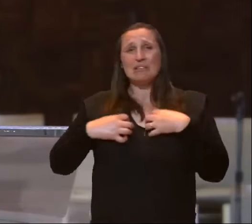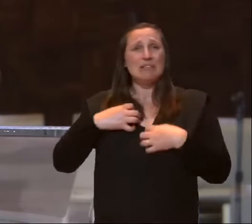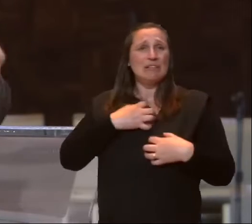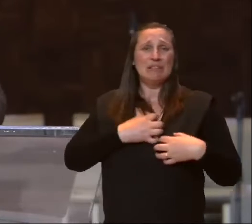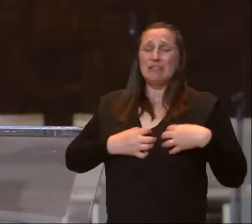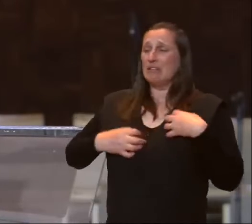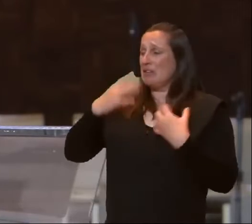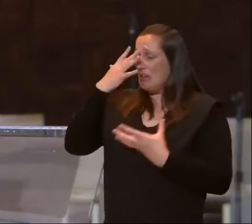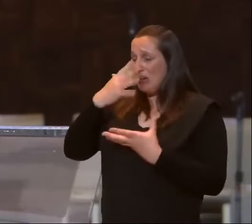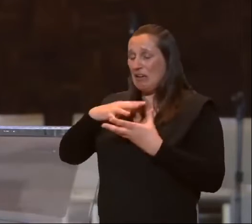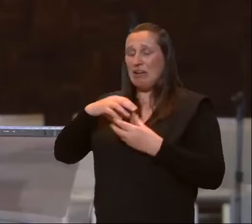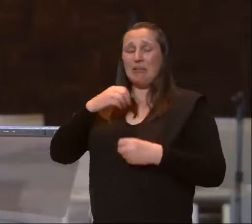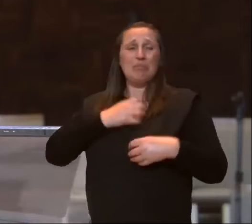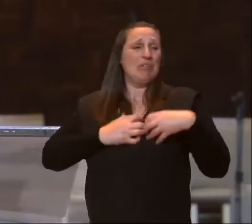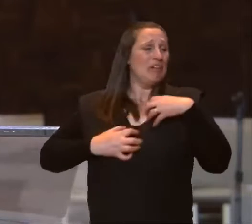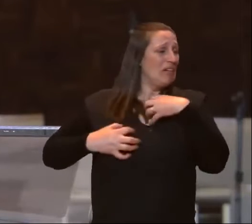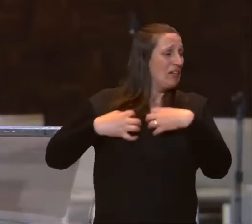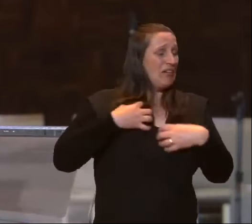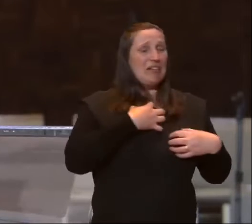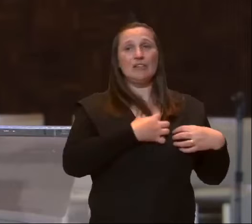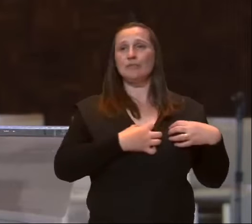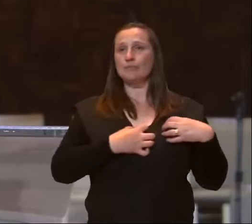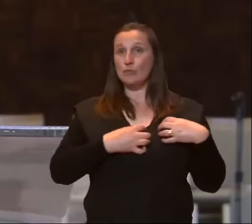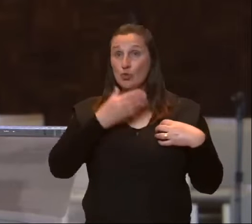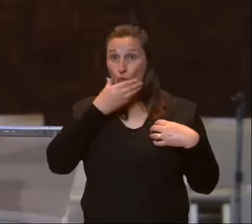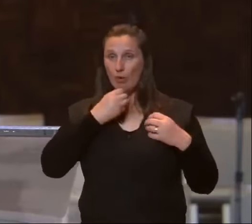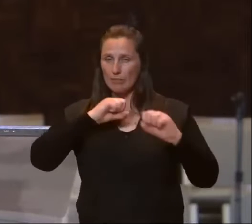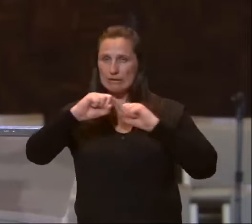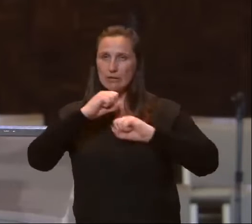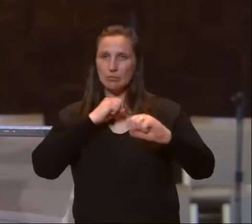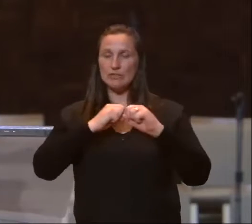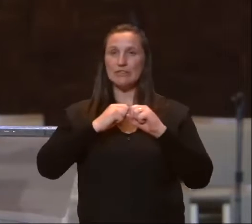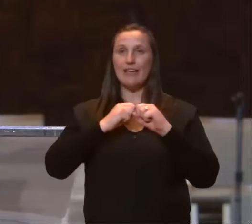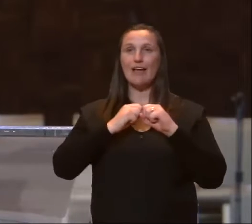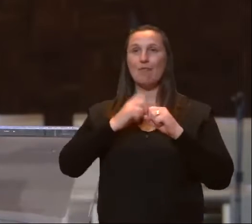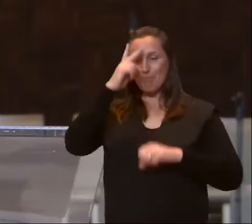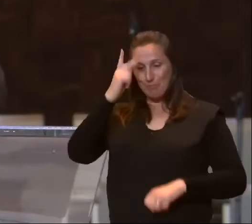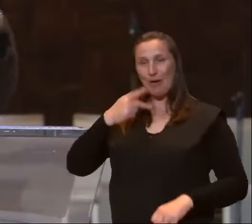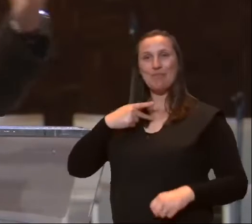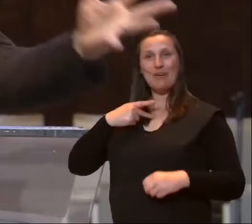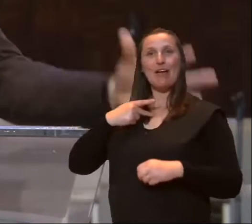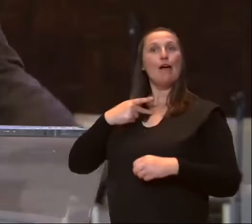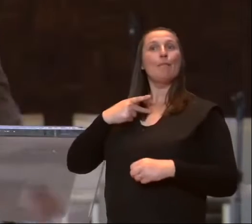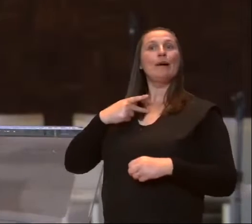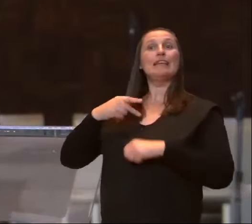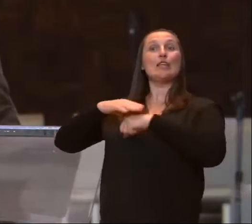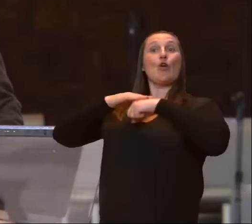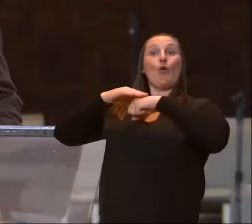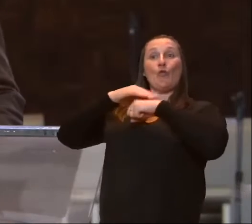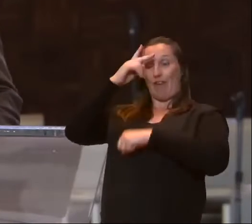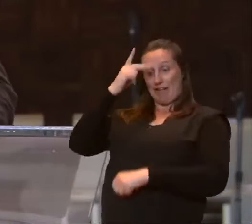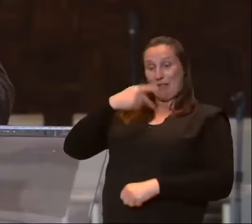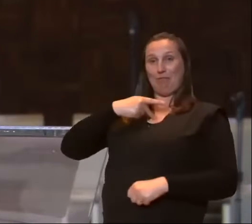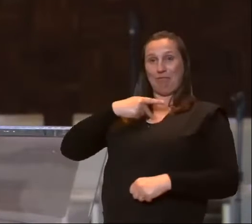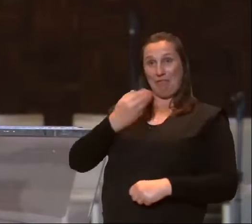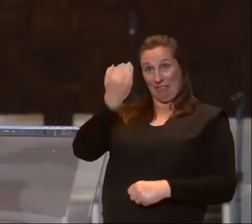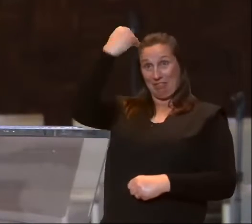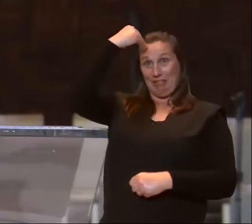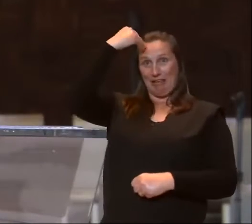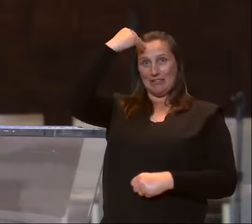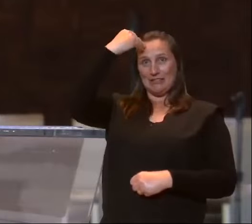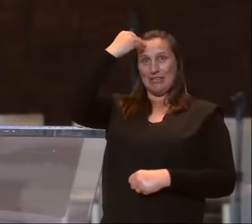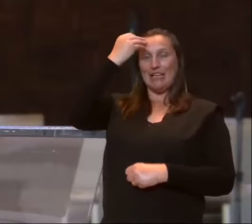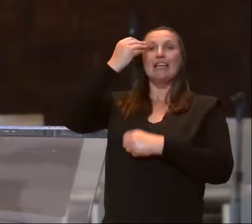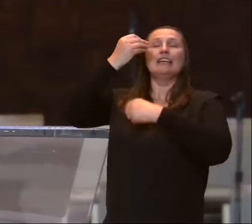está abatida. O salmista está conversando com ele mesmo. E ele vai tirar essa fotografia. Ele fala